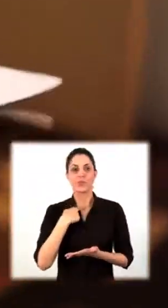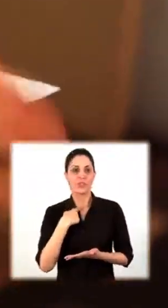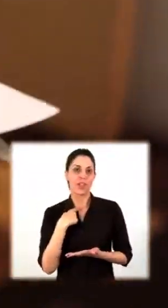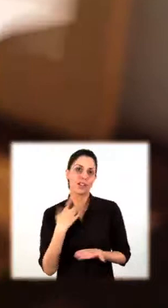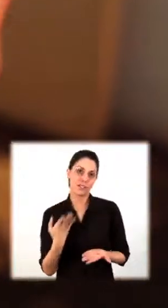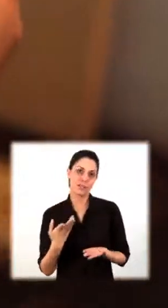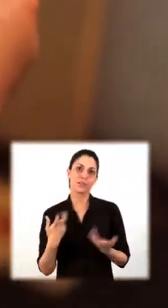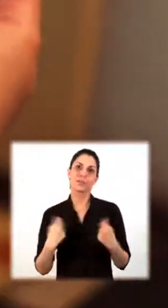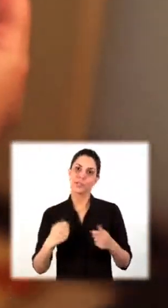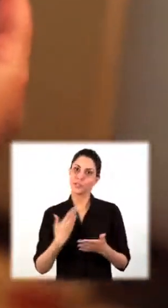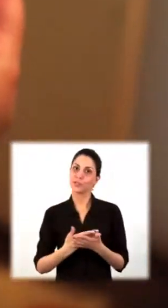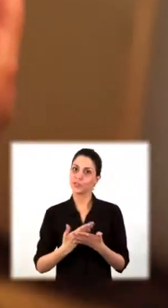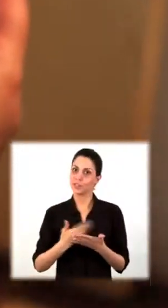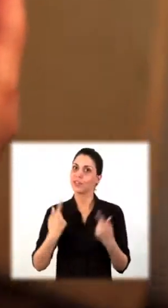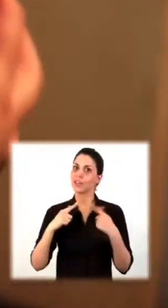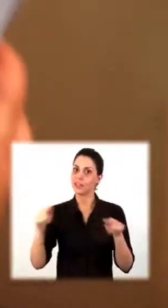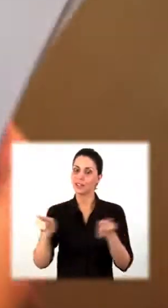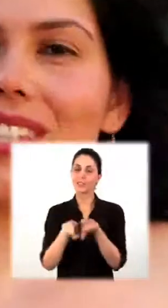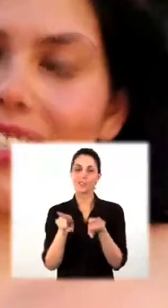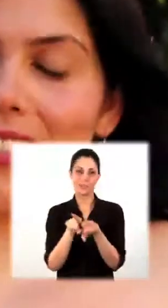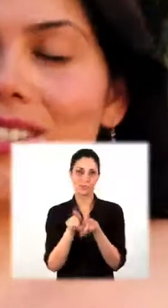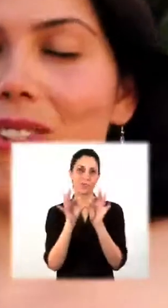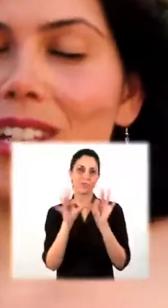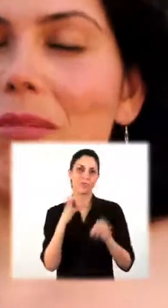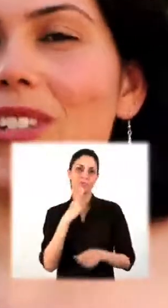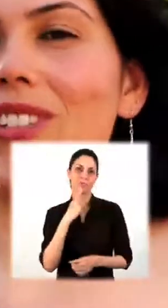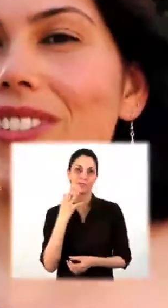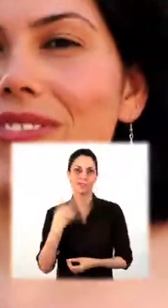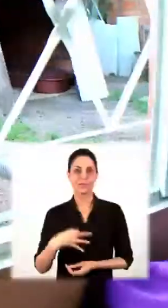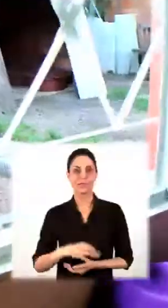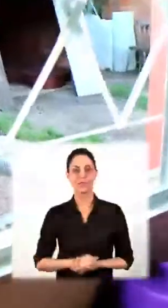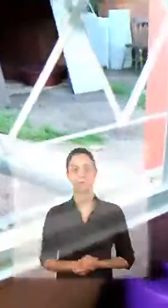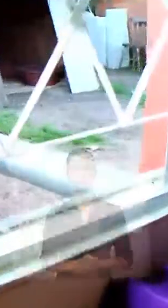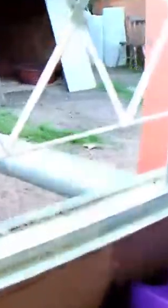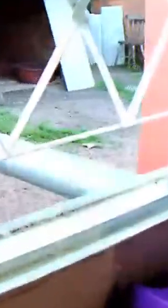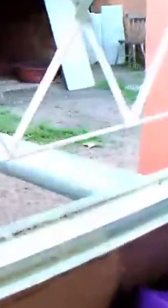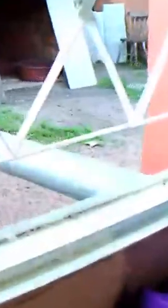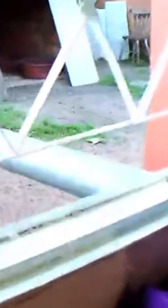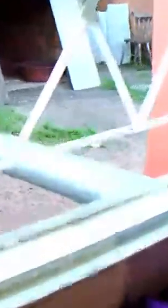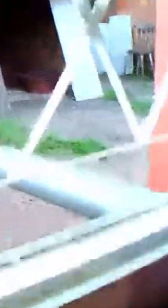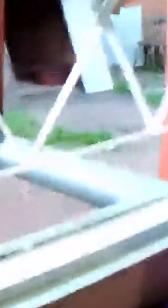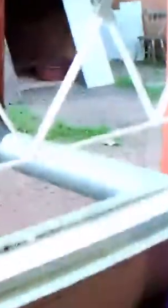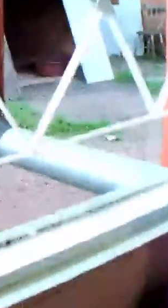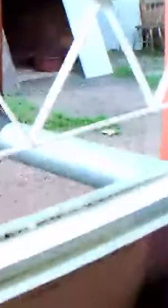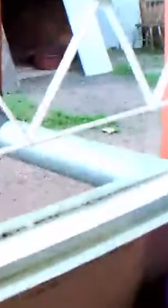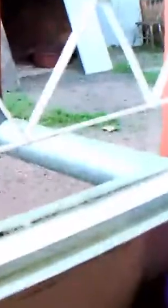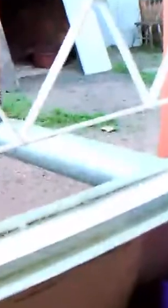escrever não conta muito se não souber fazer corretamente.